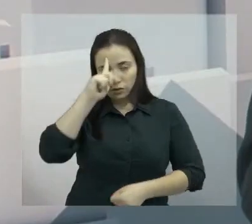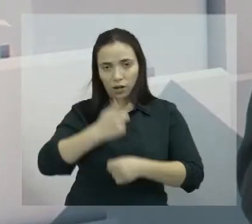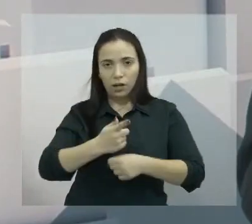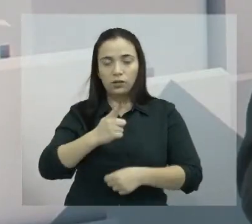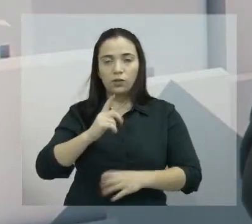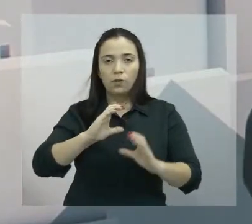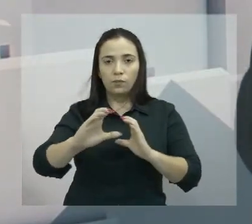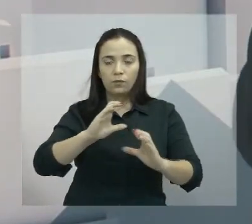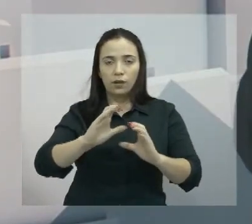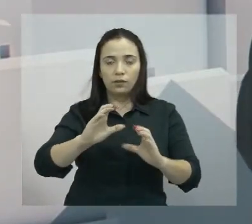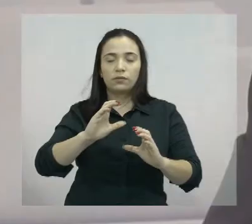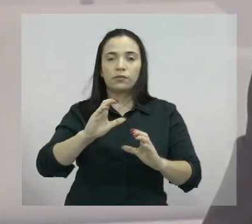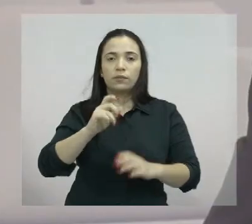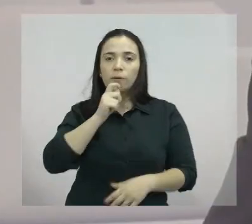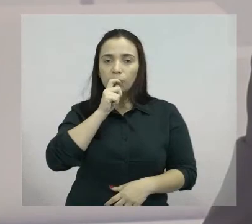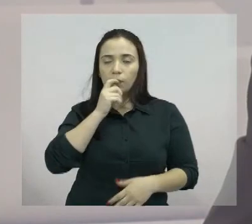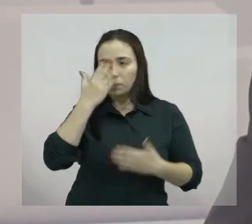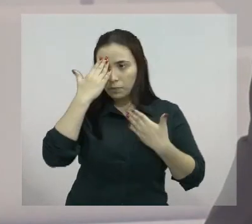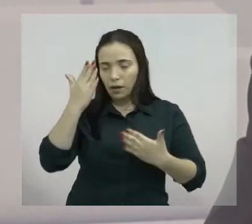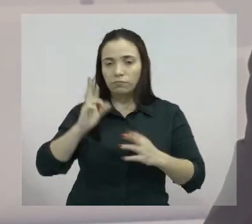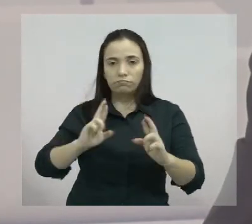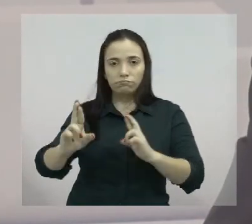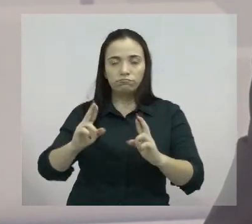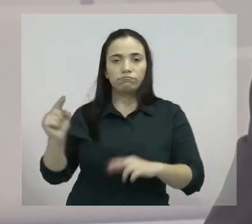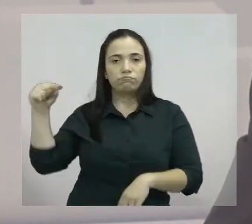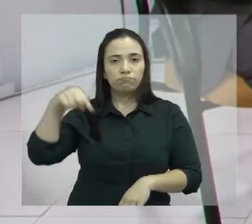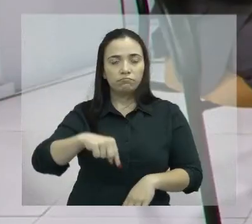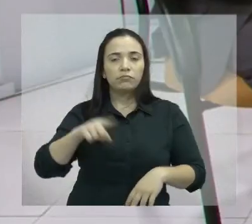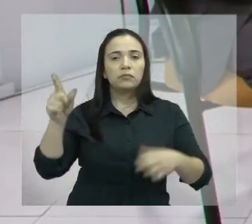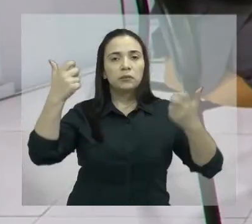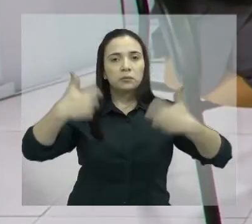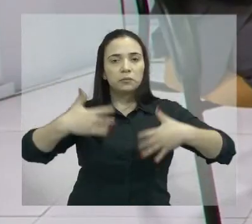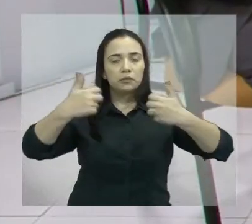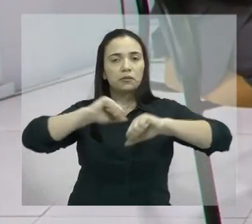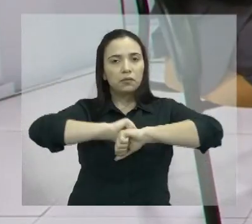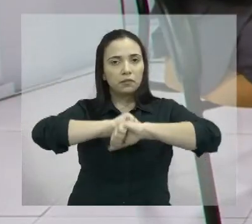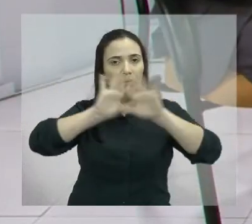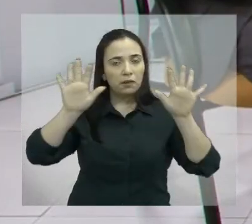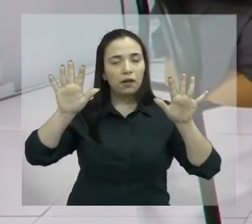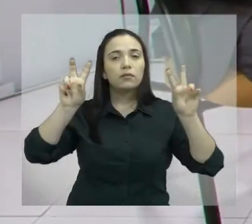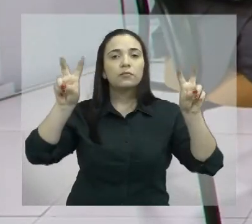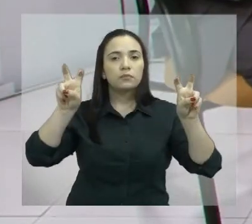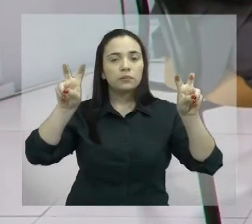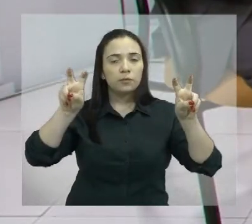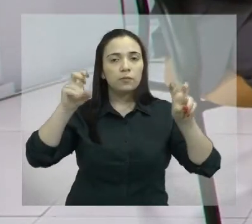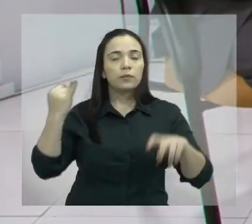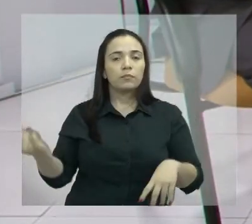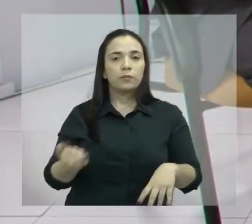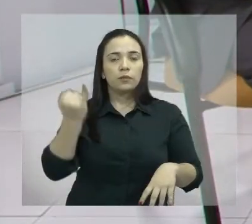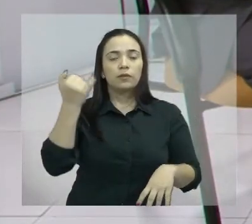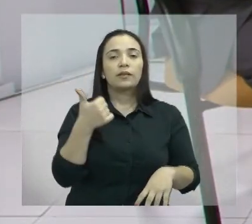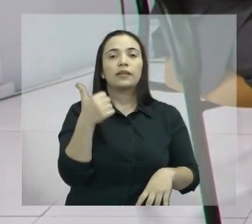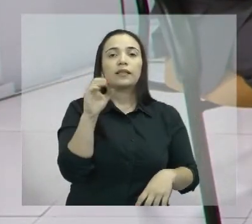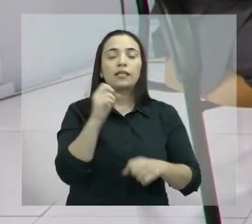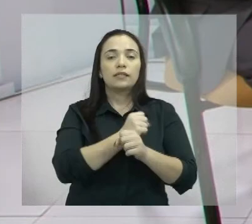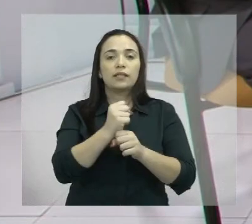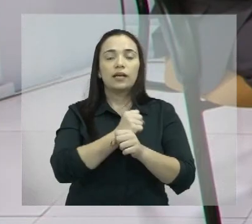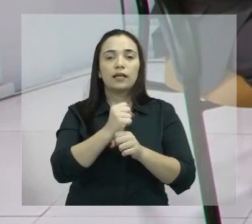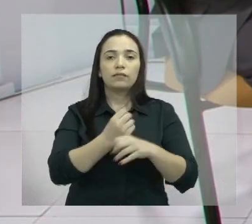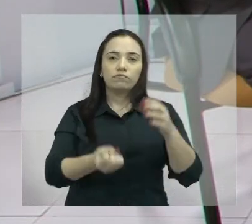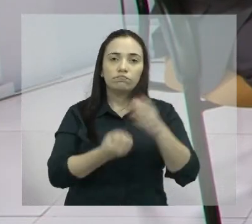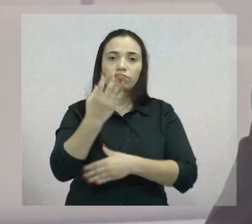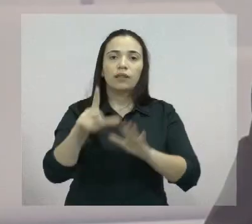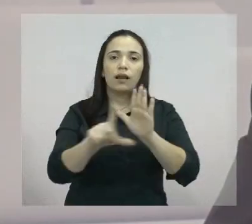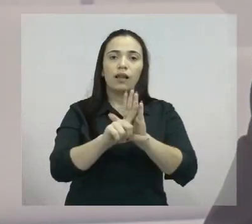comunicação do Detran, muito obrigado pela entrevista e por esses seus esclarecimentos, né, a respeito dessa data de 10 anos